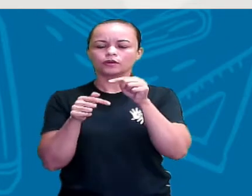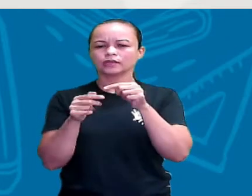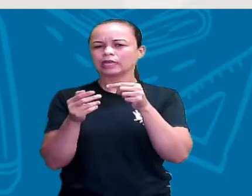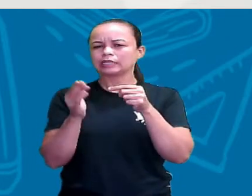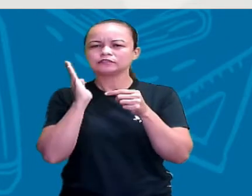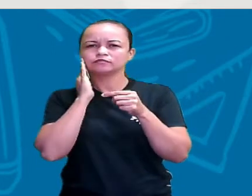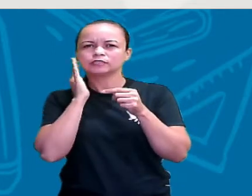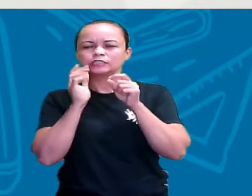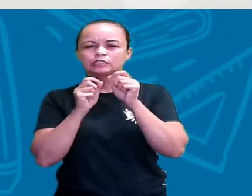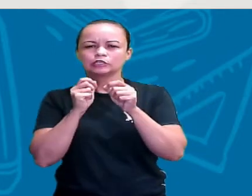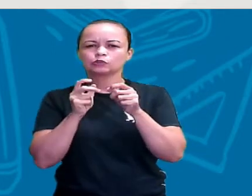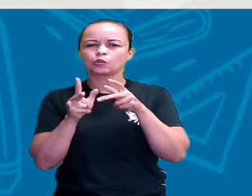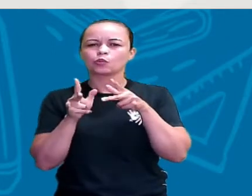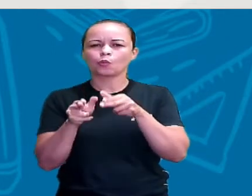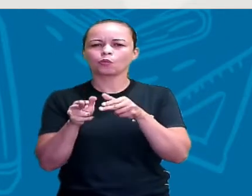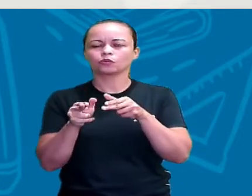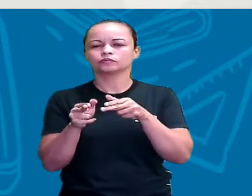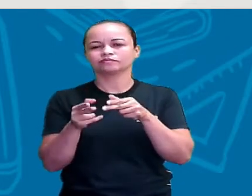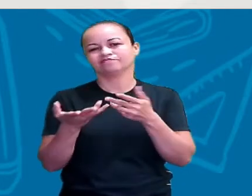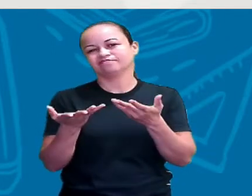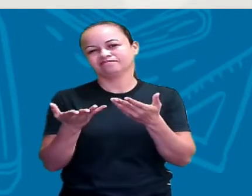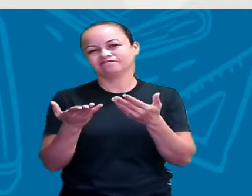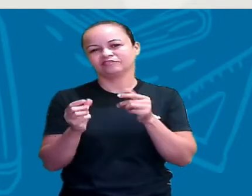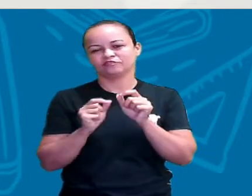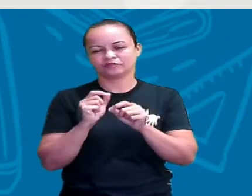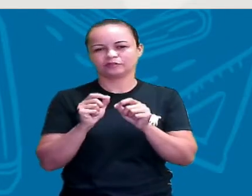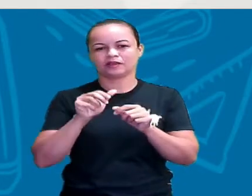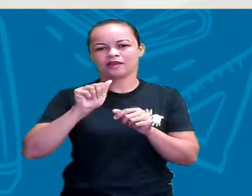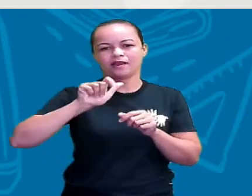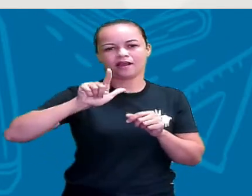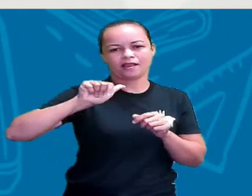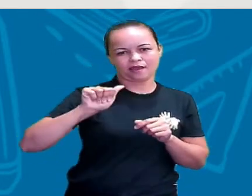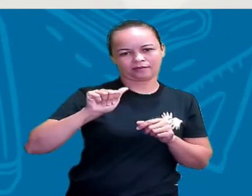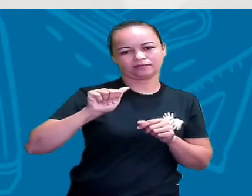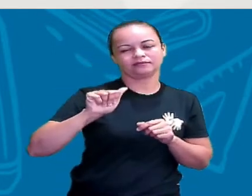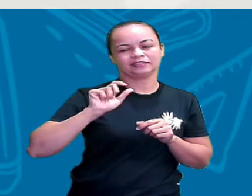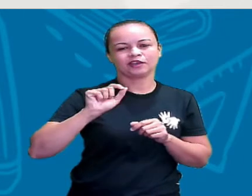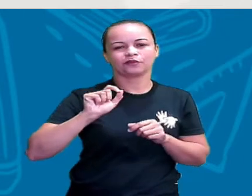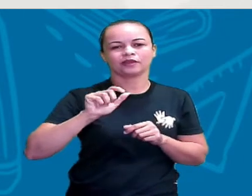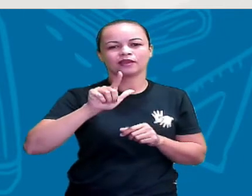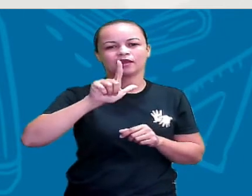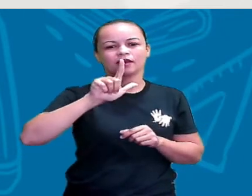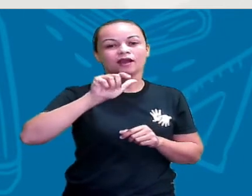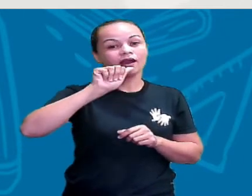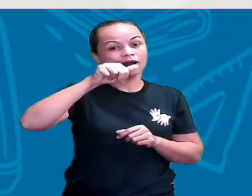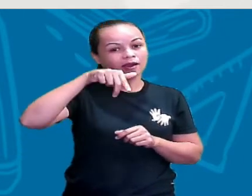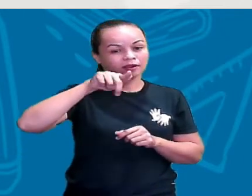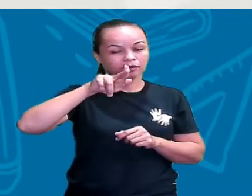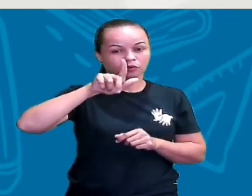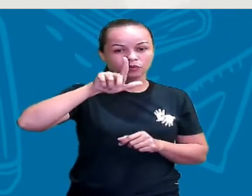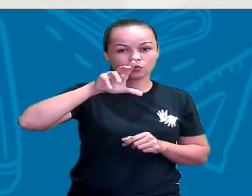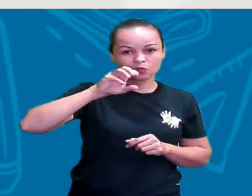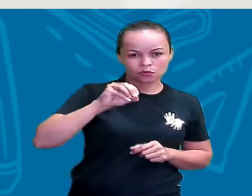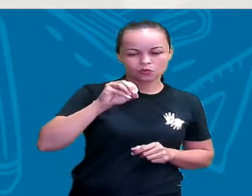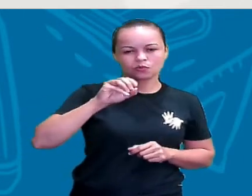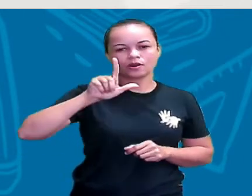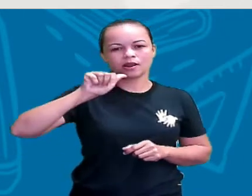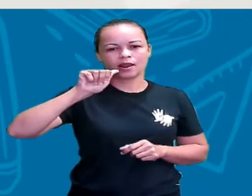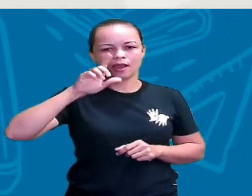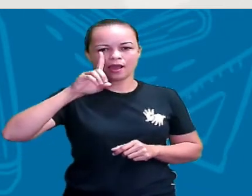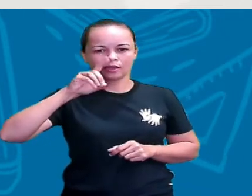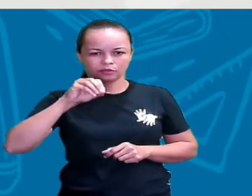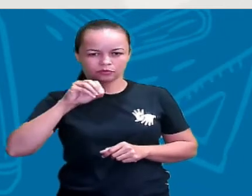eles congruentes, ou seja, o famoso ala, né? Ala significa o quê? Ângulo, lado e